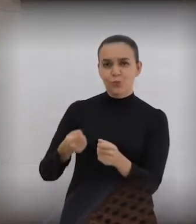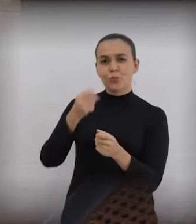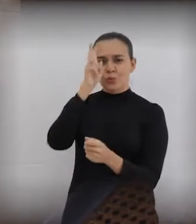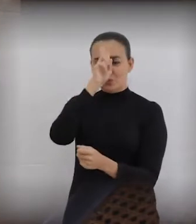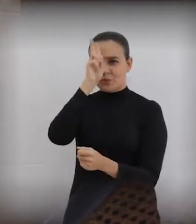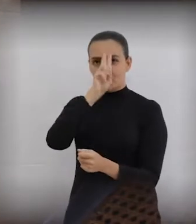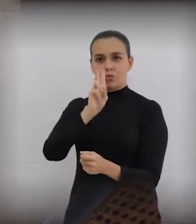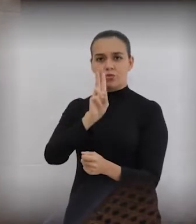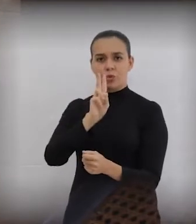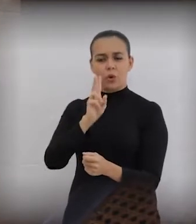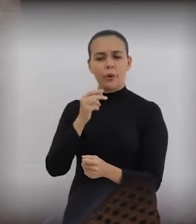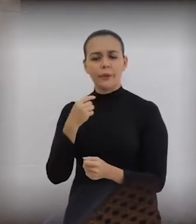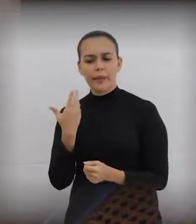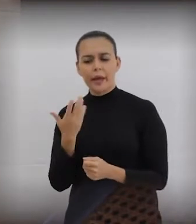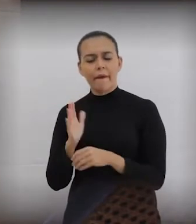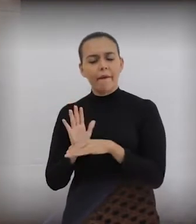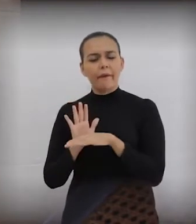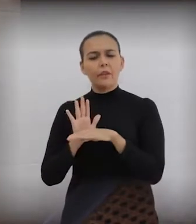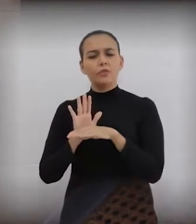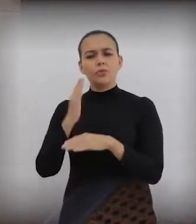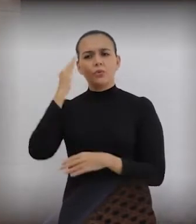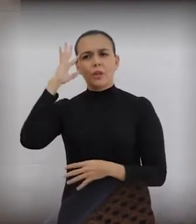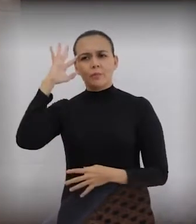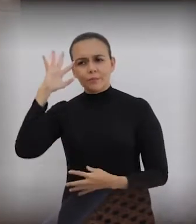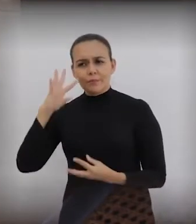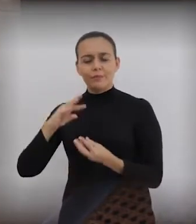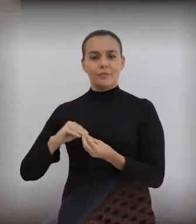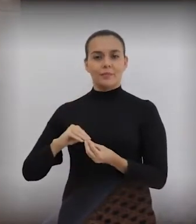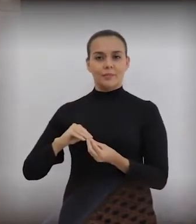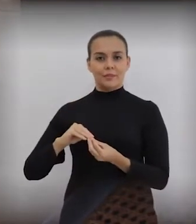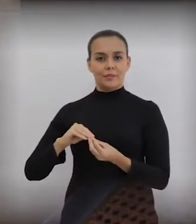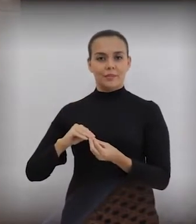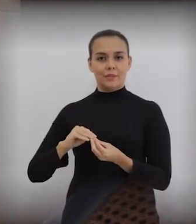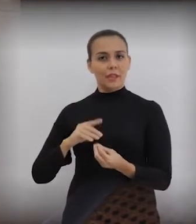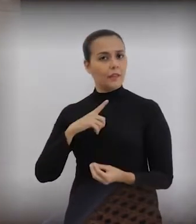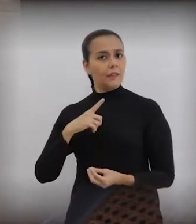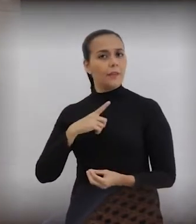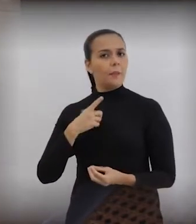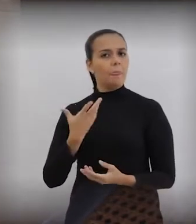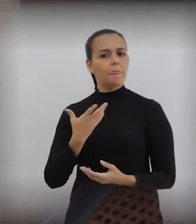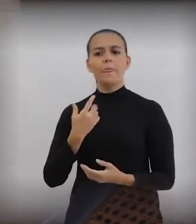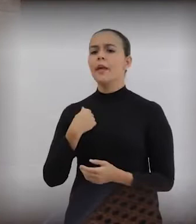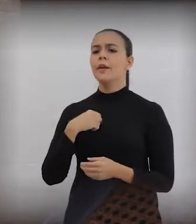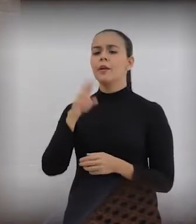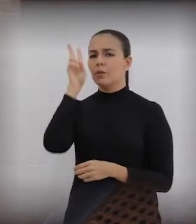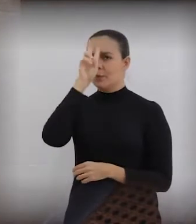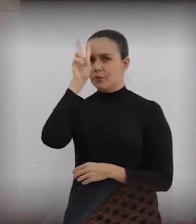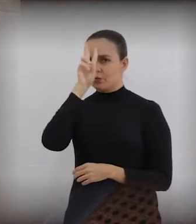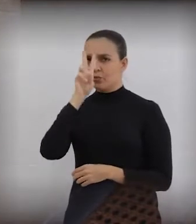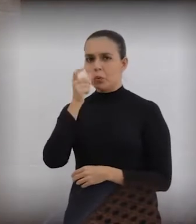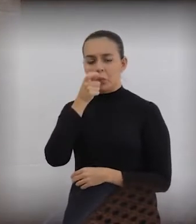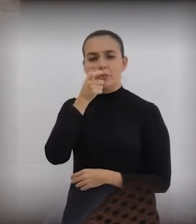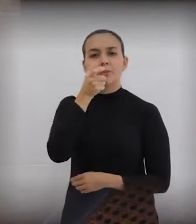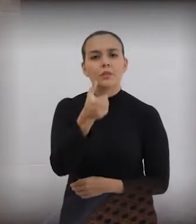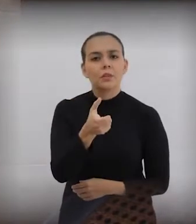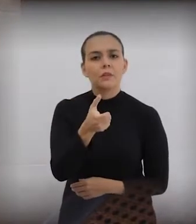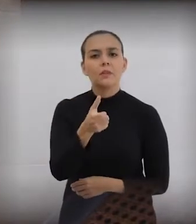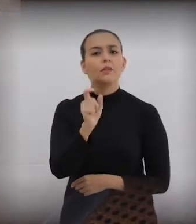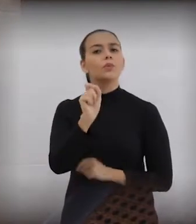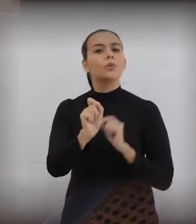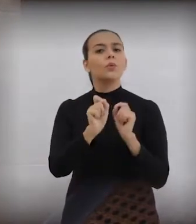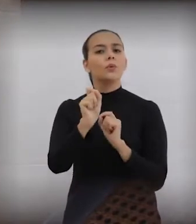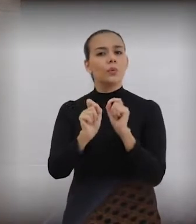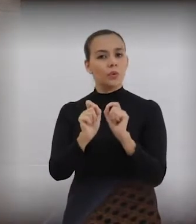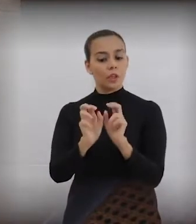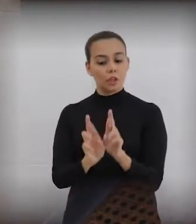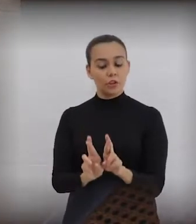maneira, prolongue essa questão da adolescência perpétua. Tem uma questão interessante, eu li isso em algum lugar, que uma